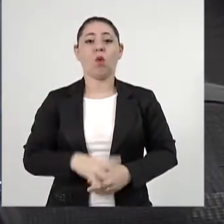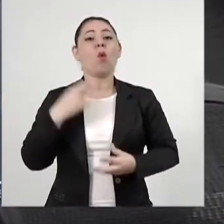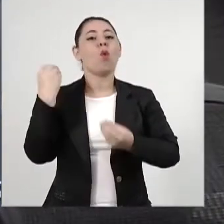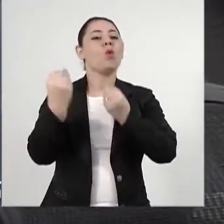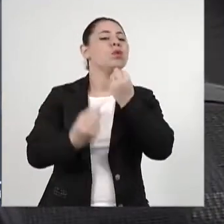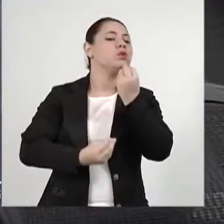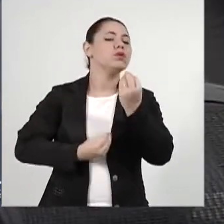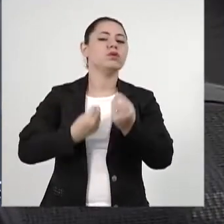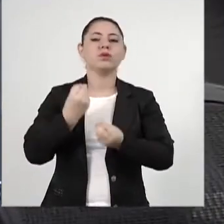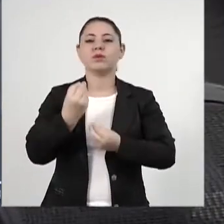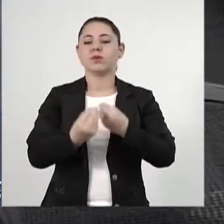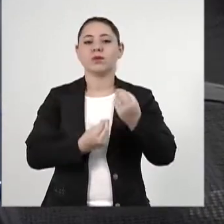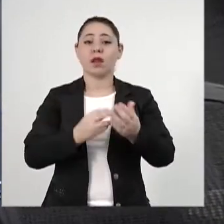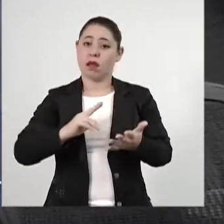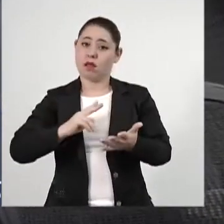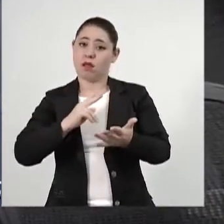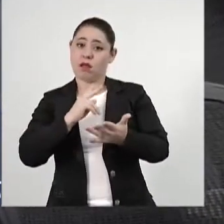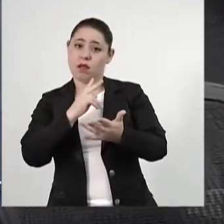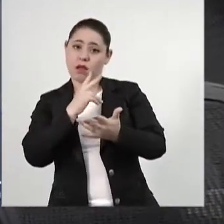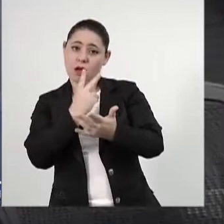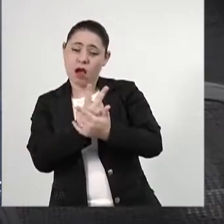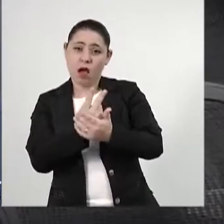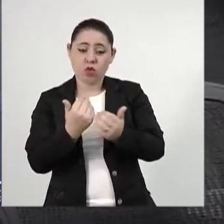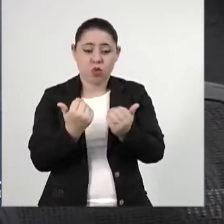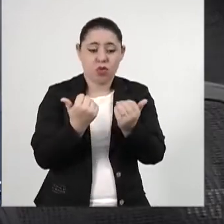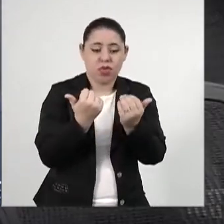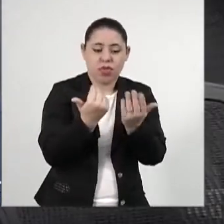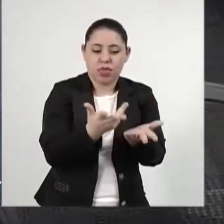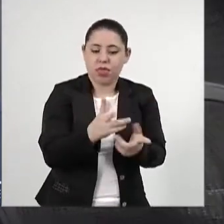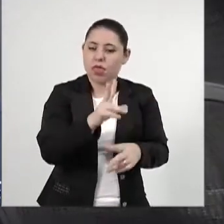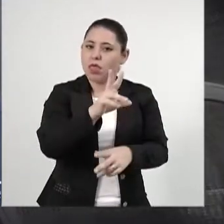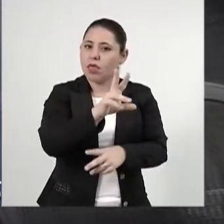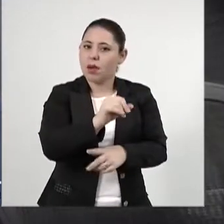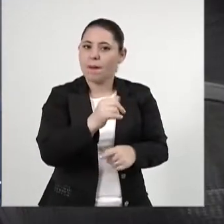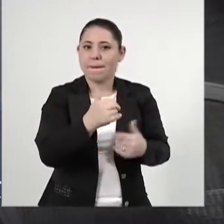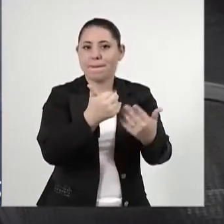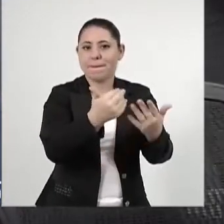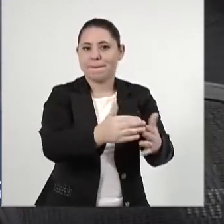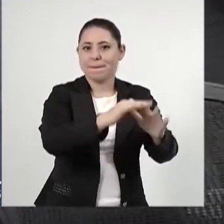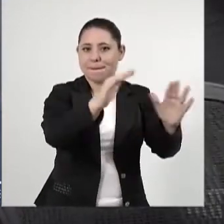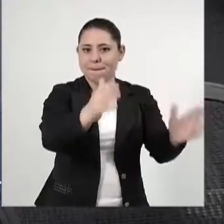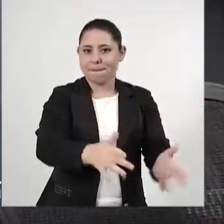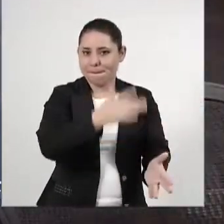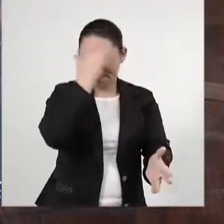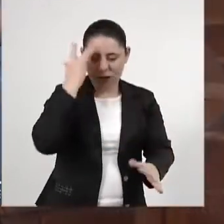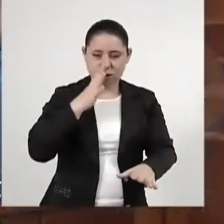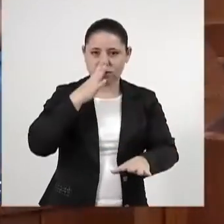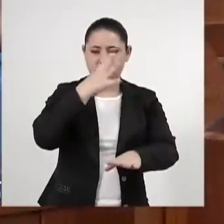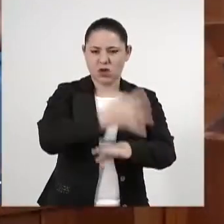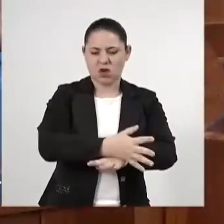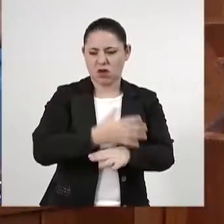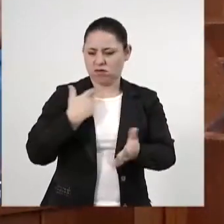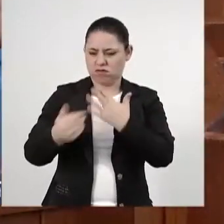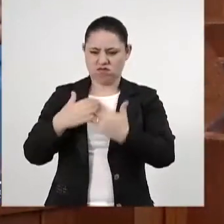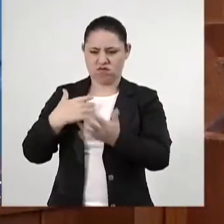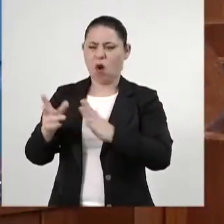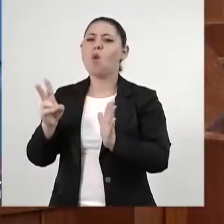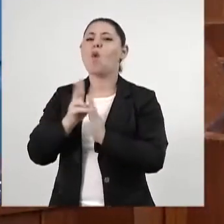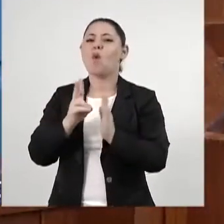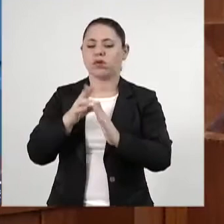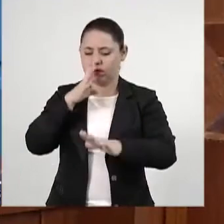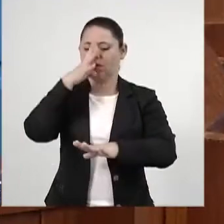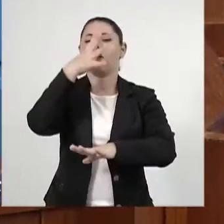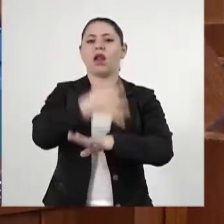forma, se está errado e não fornecer para invasor, porque Vossa Excelência chega aqui, não interessa o senhor dizer que os índios são invasores, o